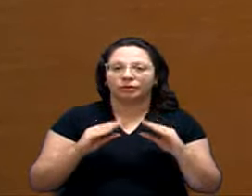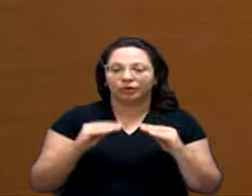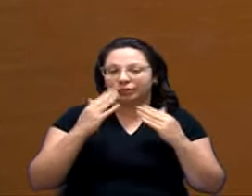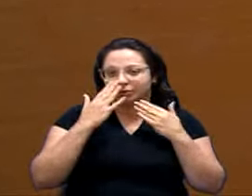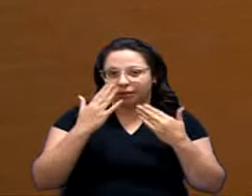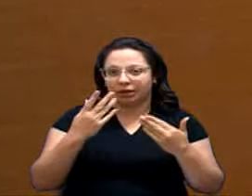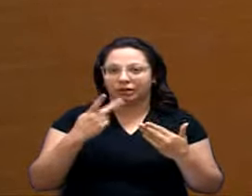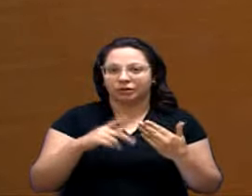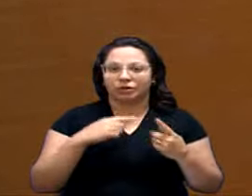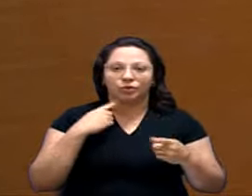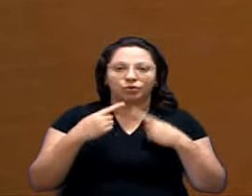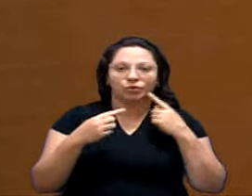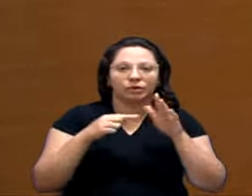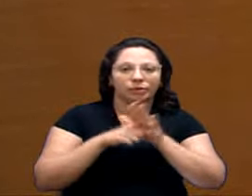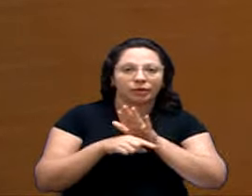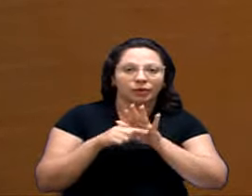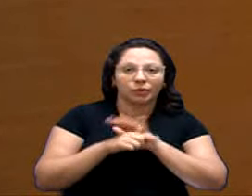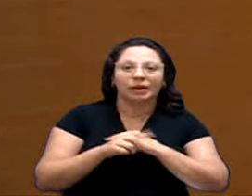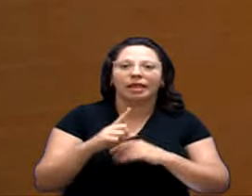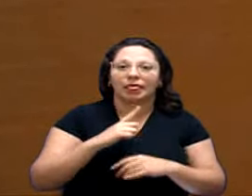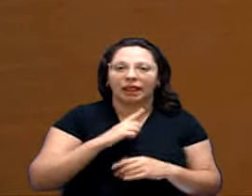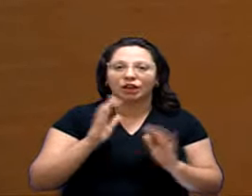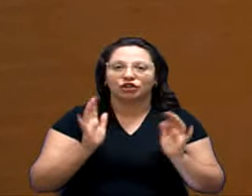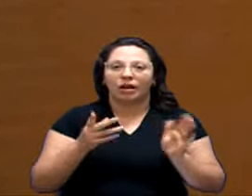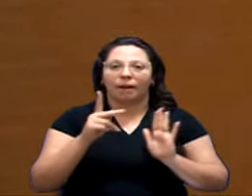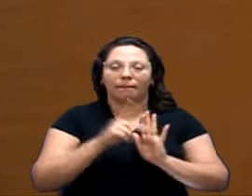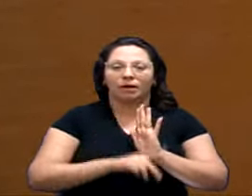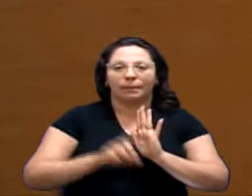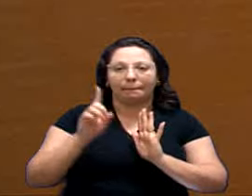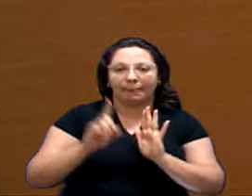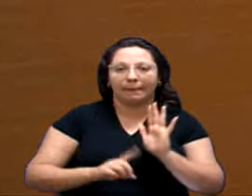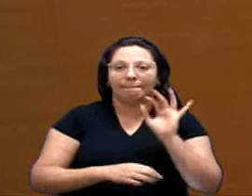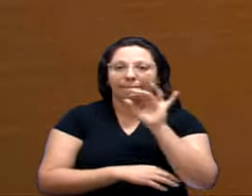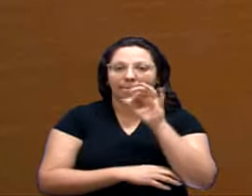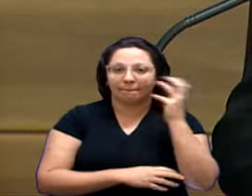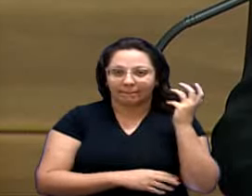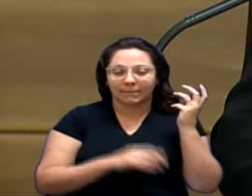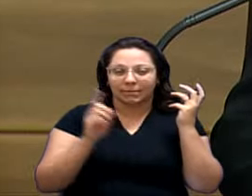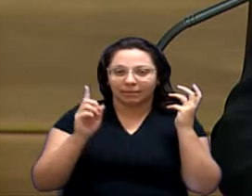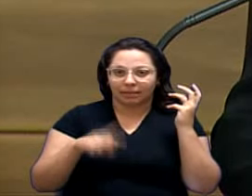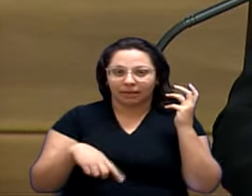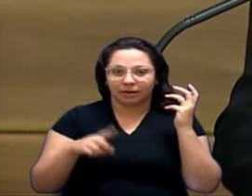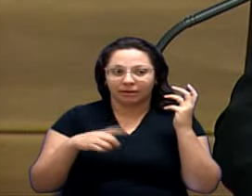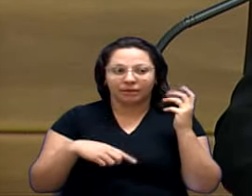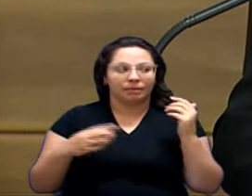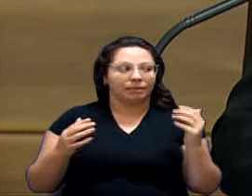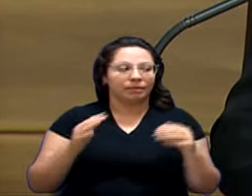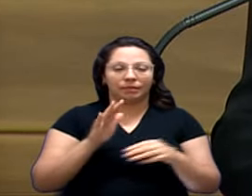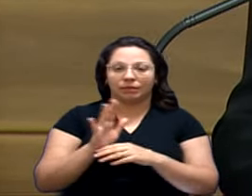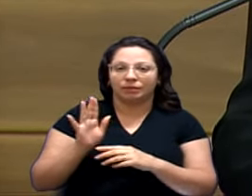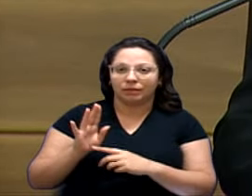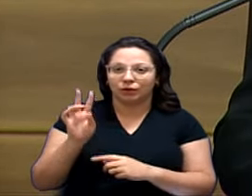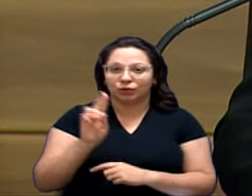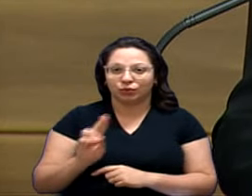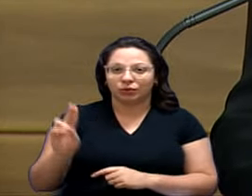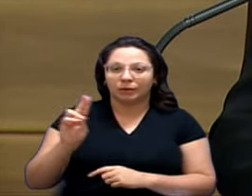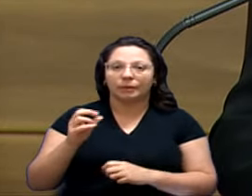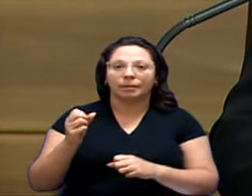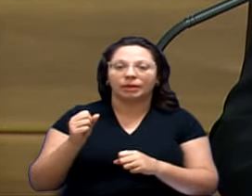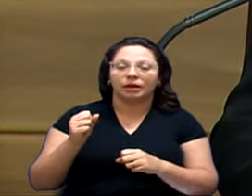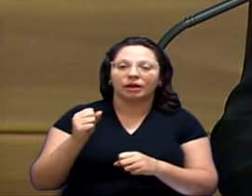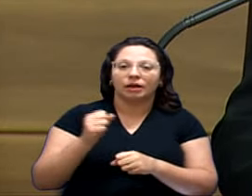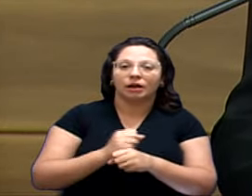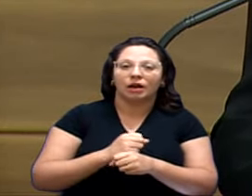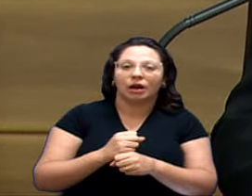pela questionamento nós já temos o plan de ambiental ele é um plano acessório que deve ser atualizado ele é de outubro de 2011